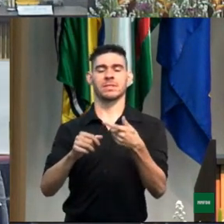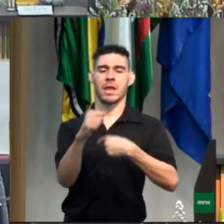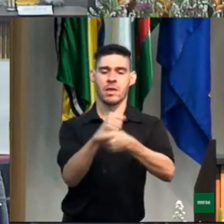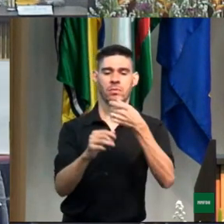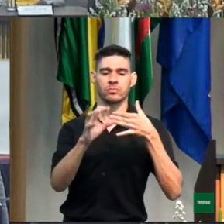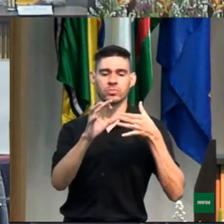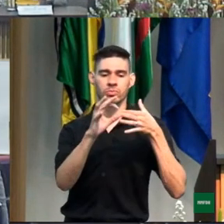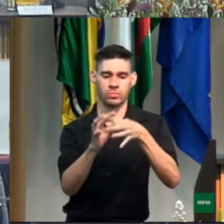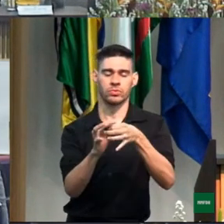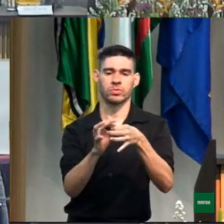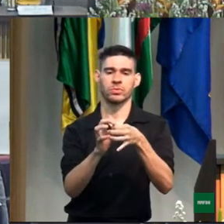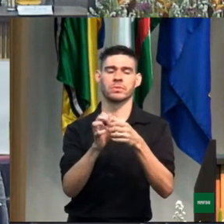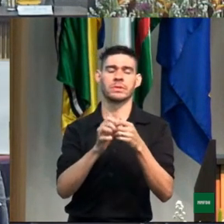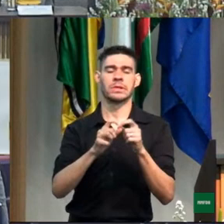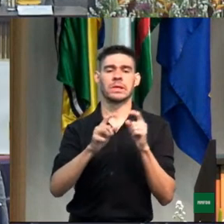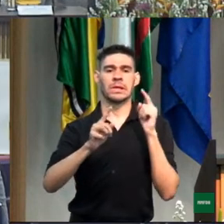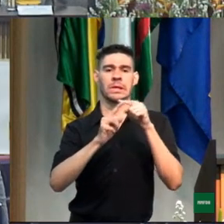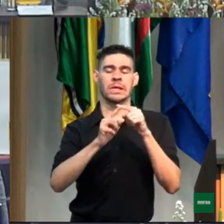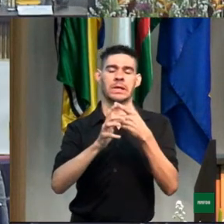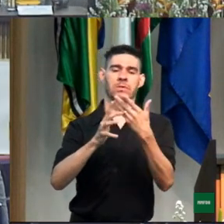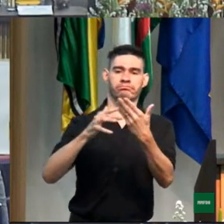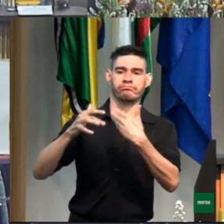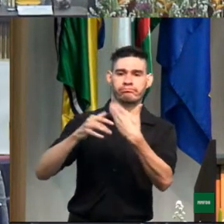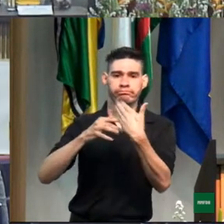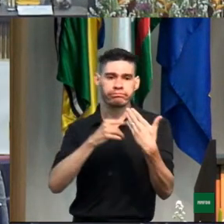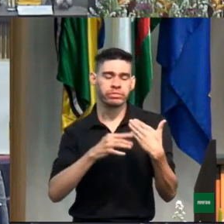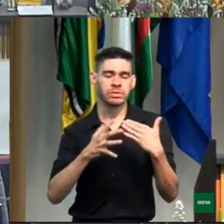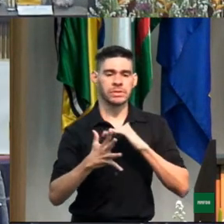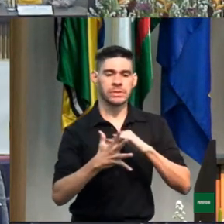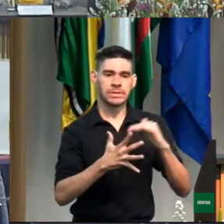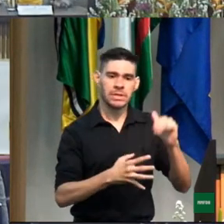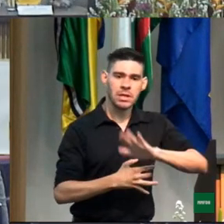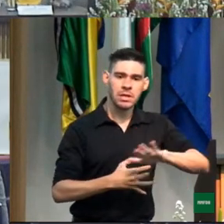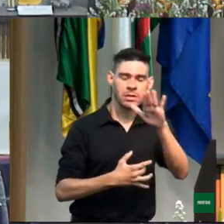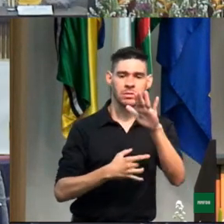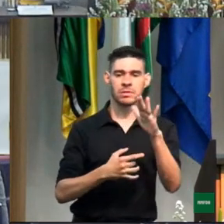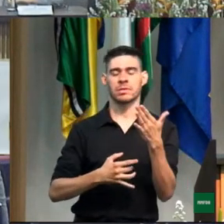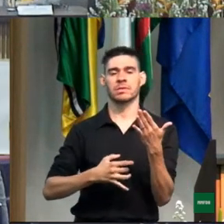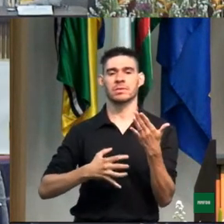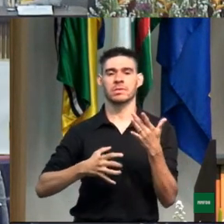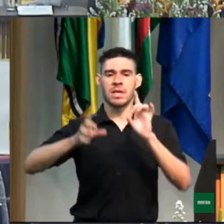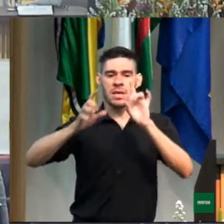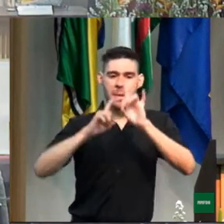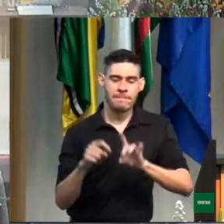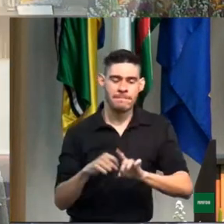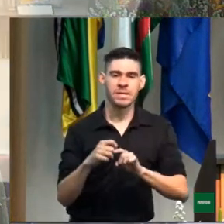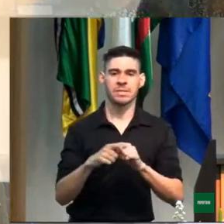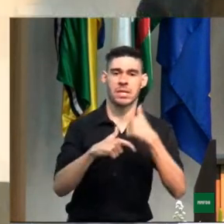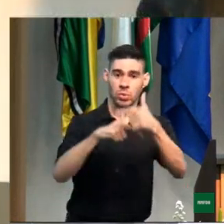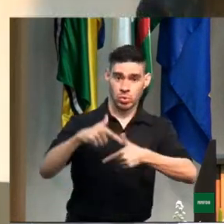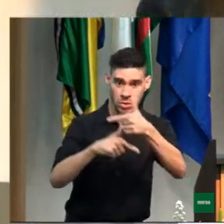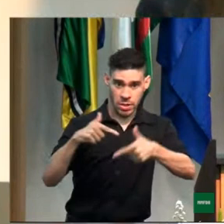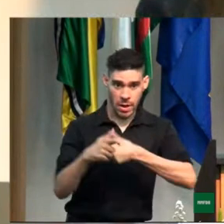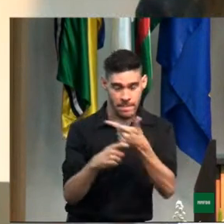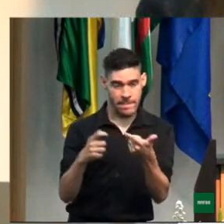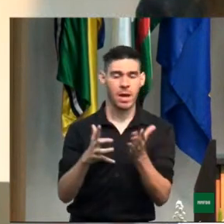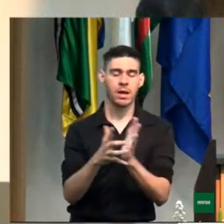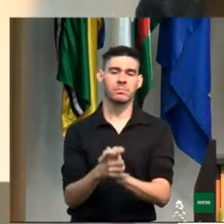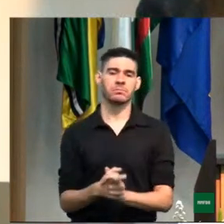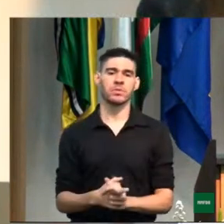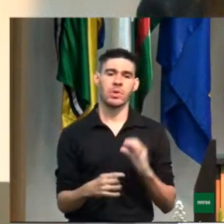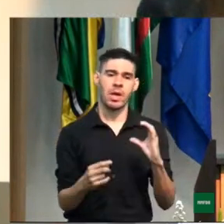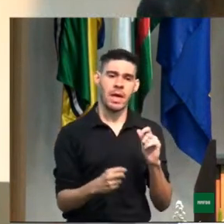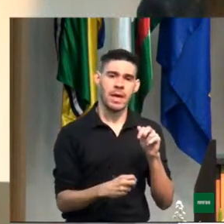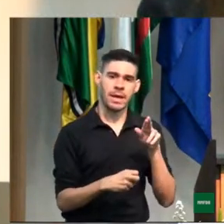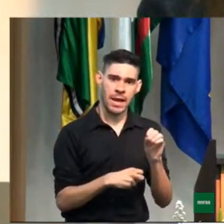que conversam com o tema que a Secretária Nacional de Secretaria Especial de Empregabilidade, nosso Carlos Costas, e a Secretária